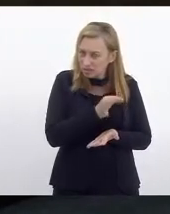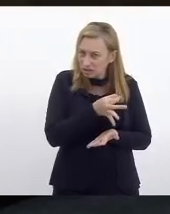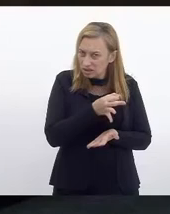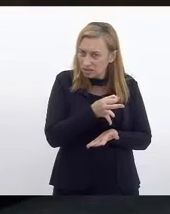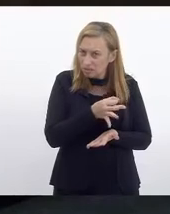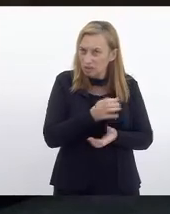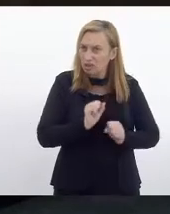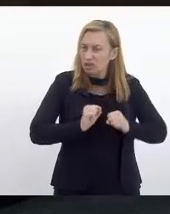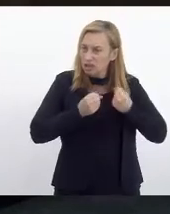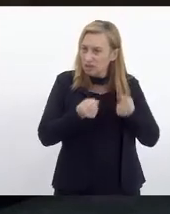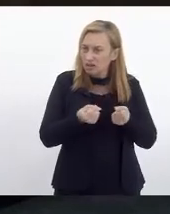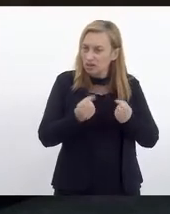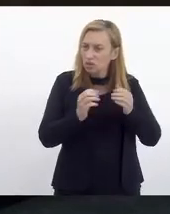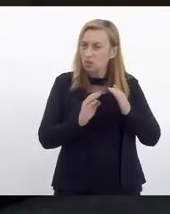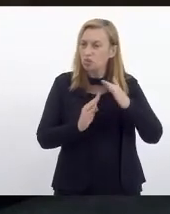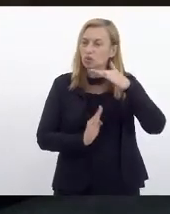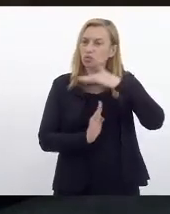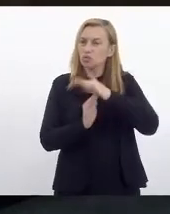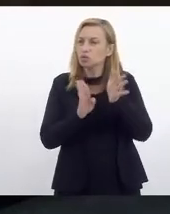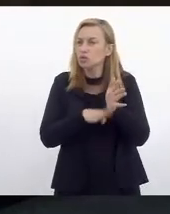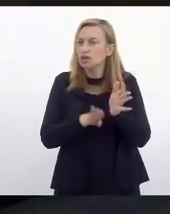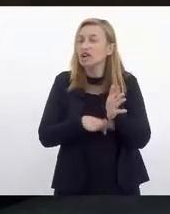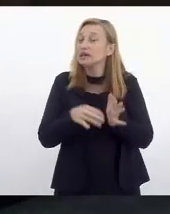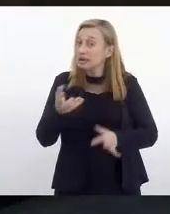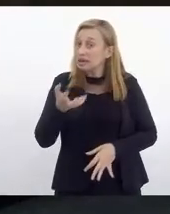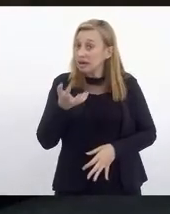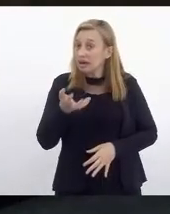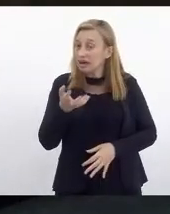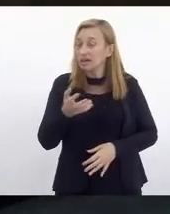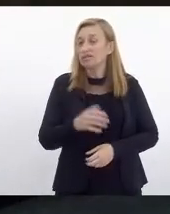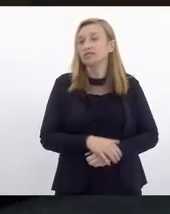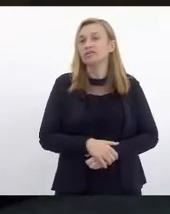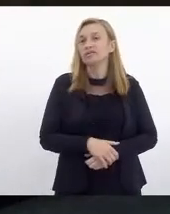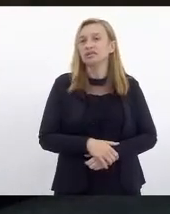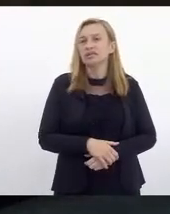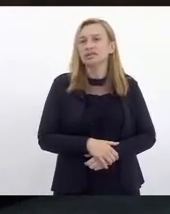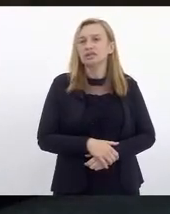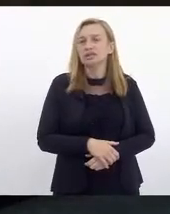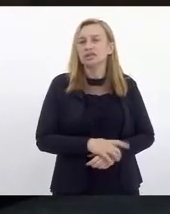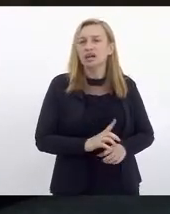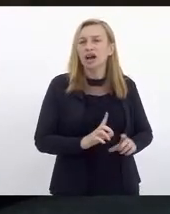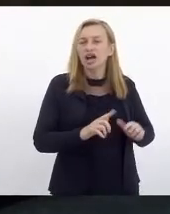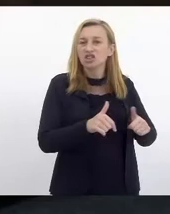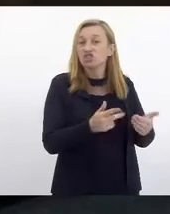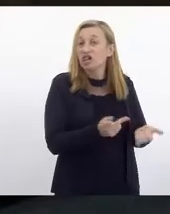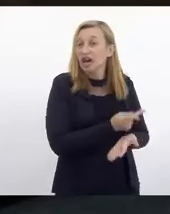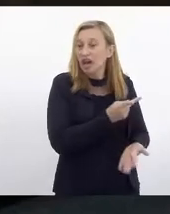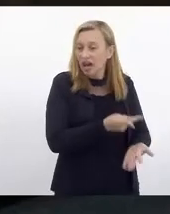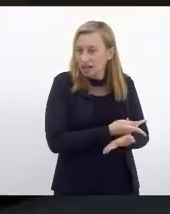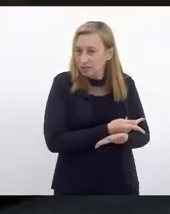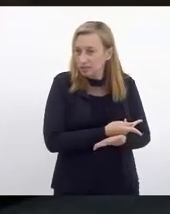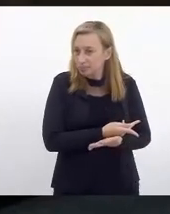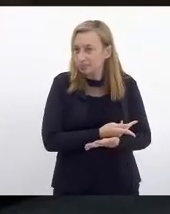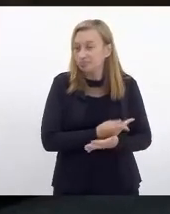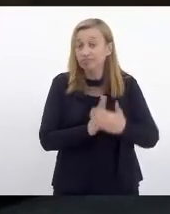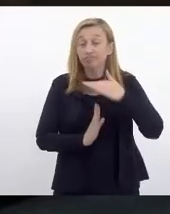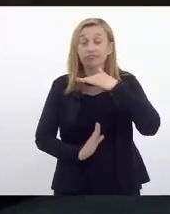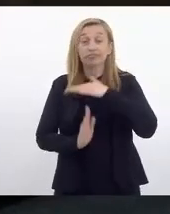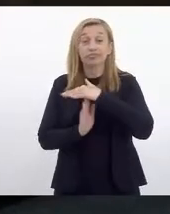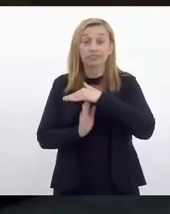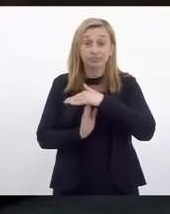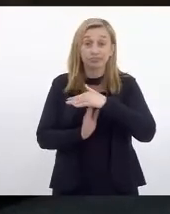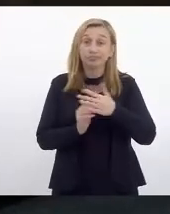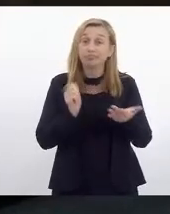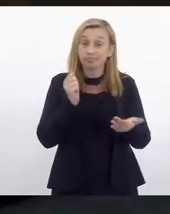supostamente defendem o teto de gastos, querem aplicar calotes oficiais, estabelecendo um limite